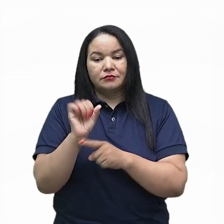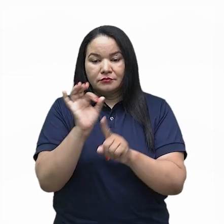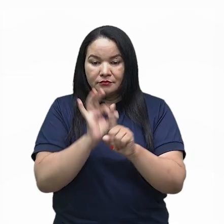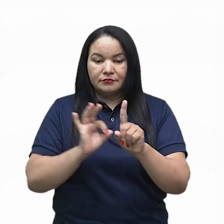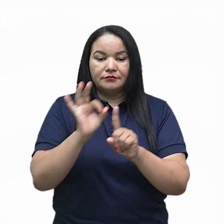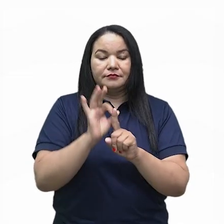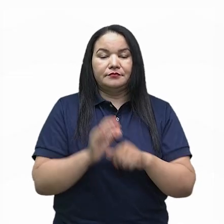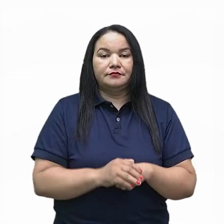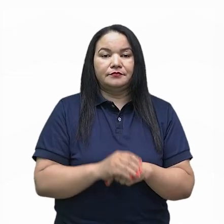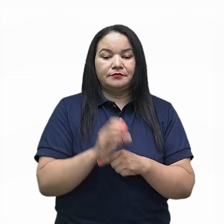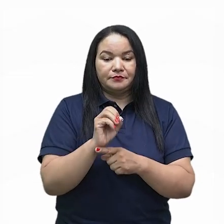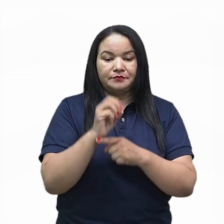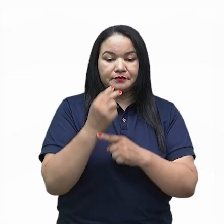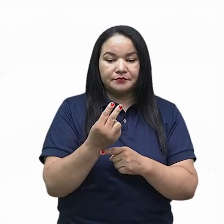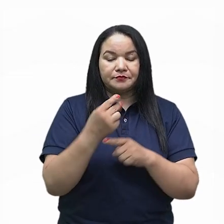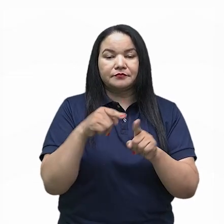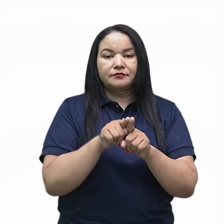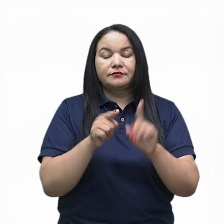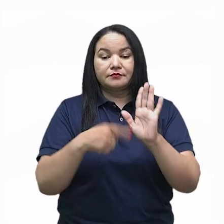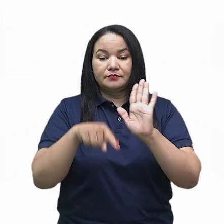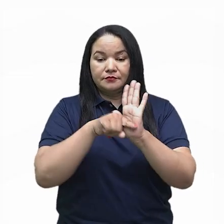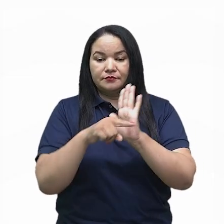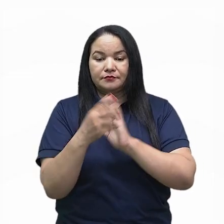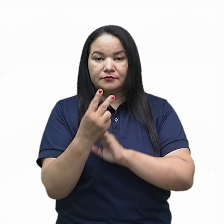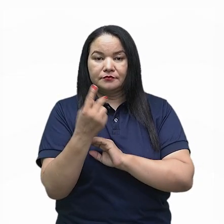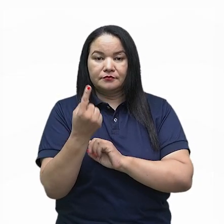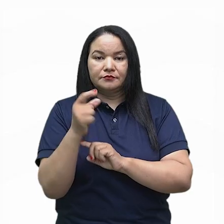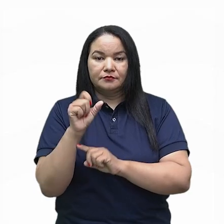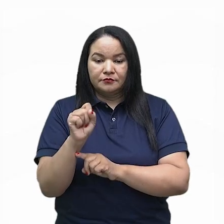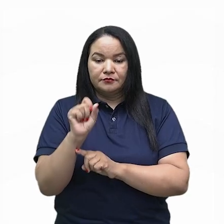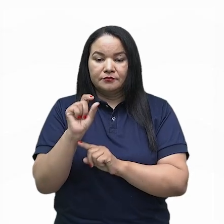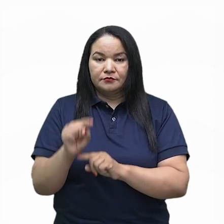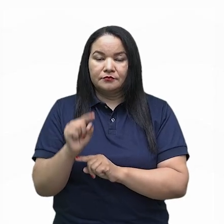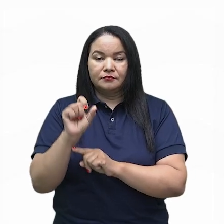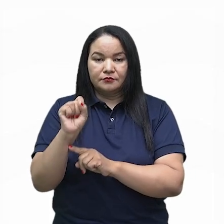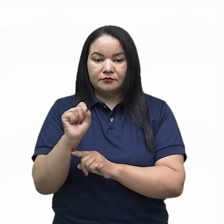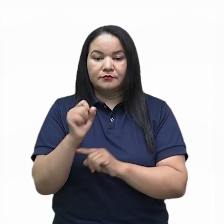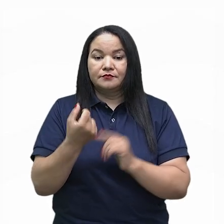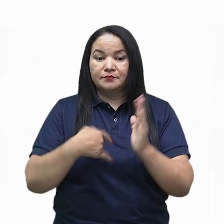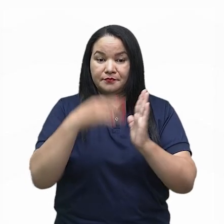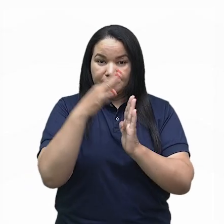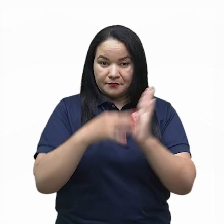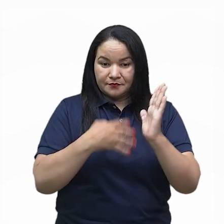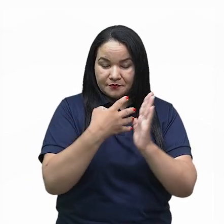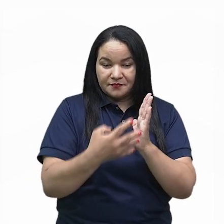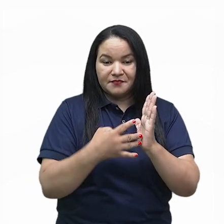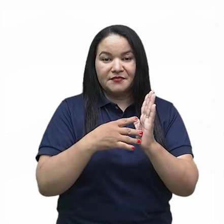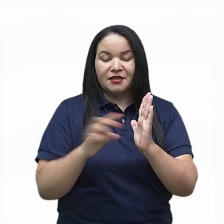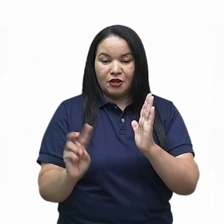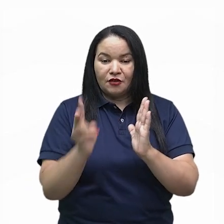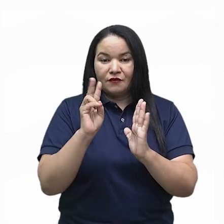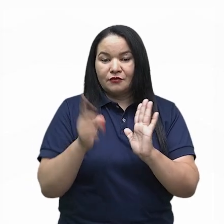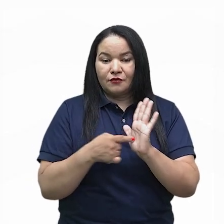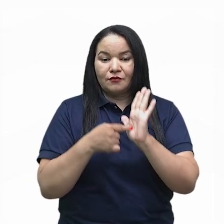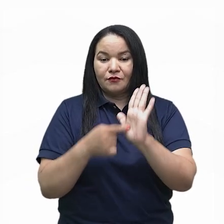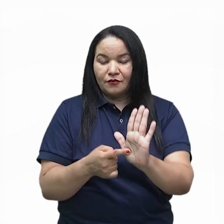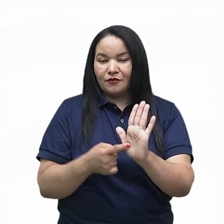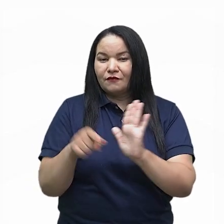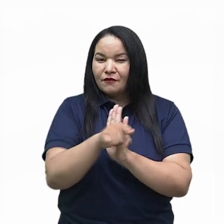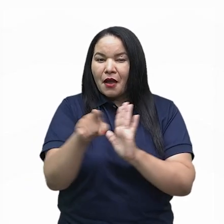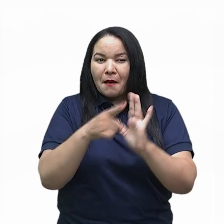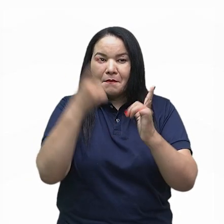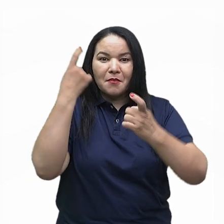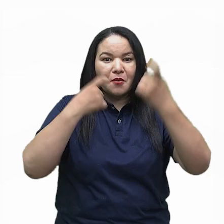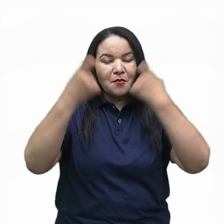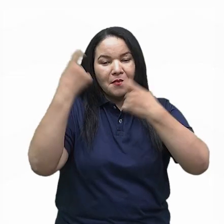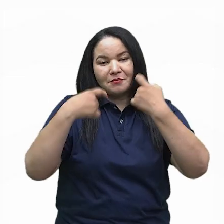oxigênio a menos 218 graus Celsius. E aqui a gente tem uma tabelinha, esses valores de ponto de fusão, você não precisa se